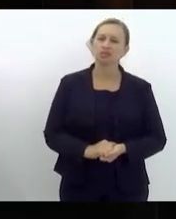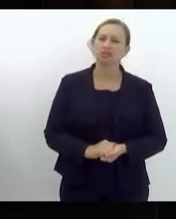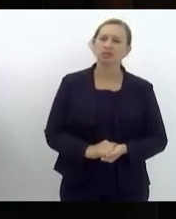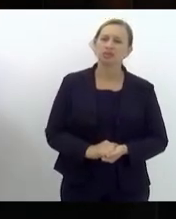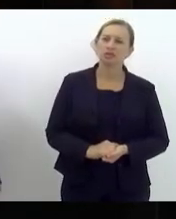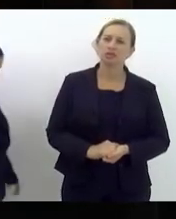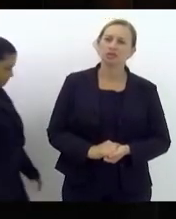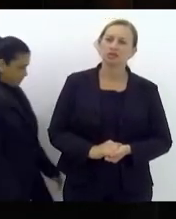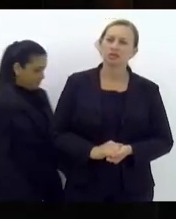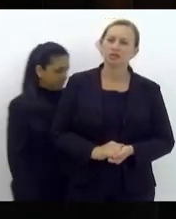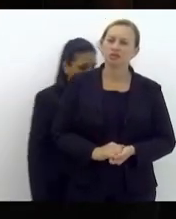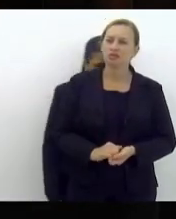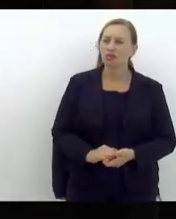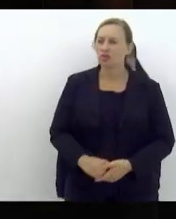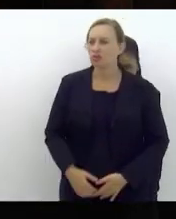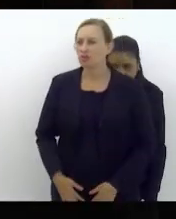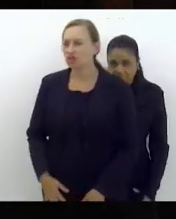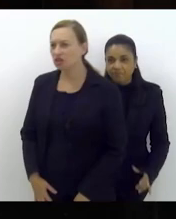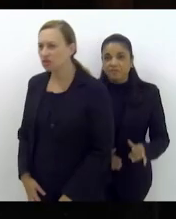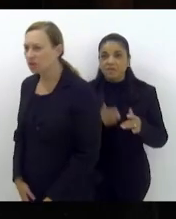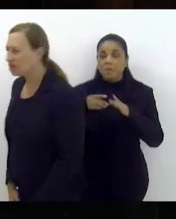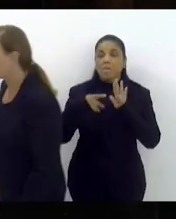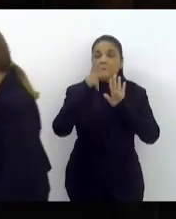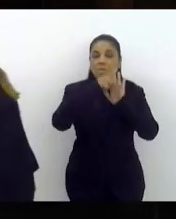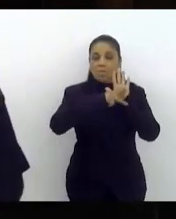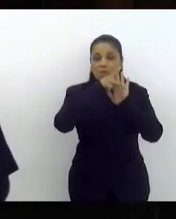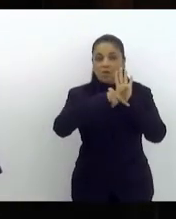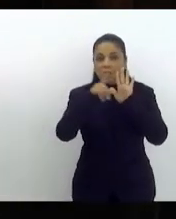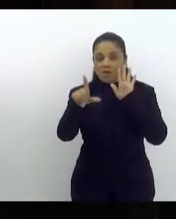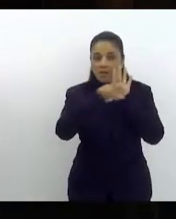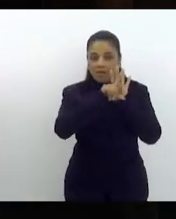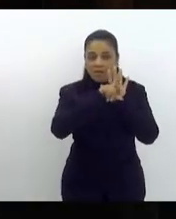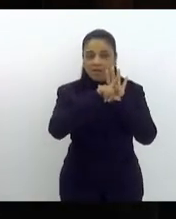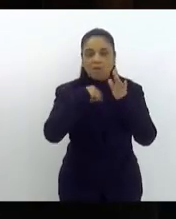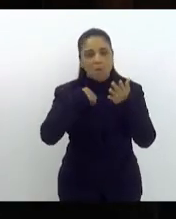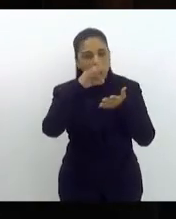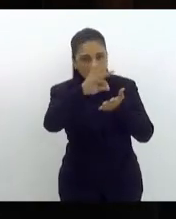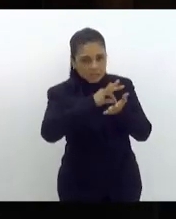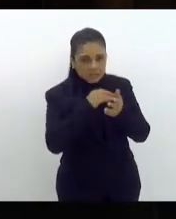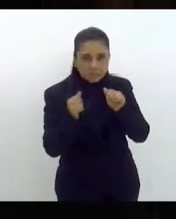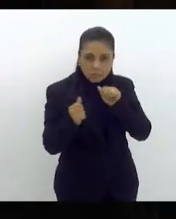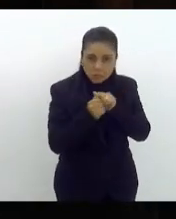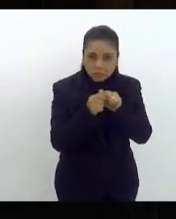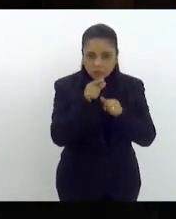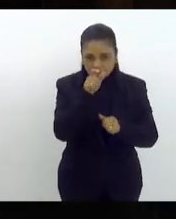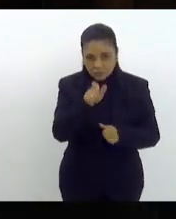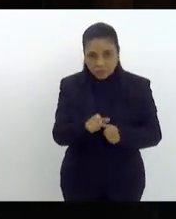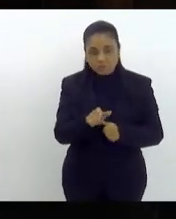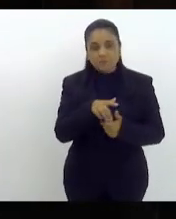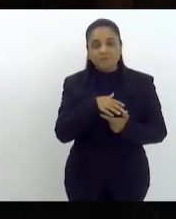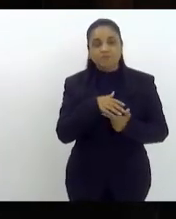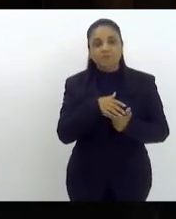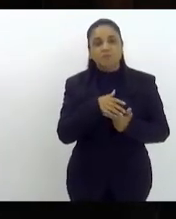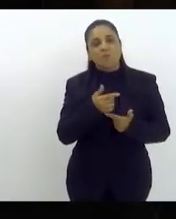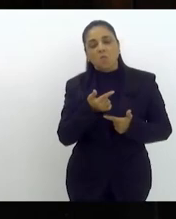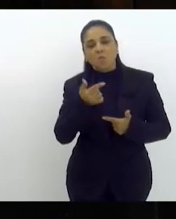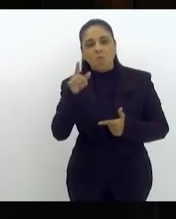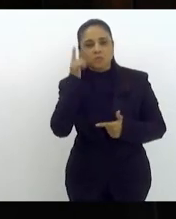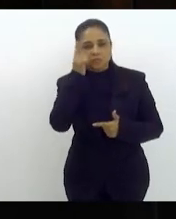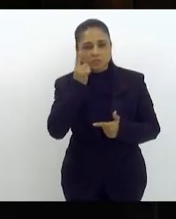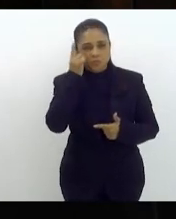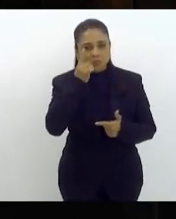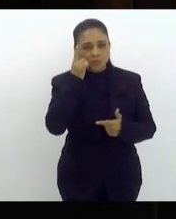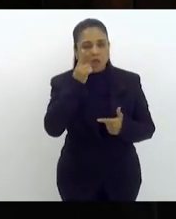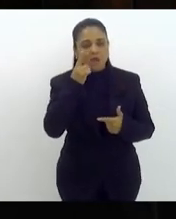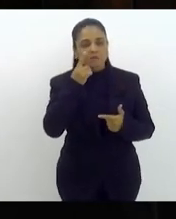de uma proposição de vossa excelência um projeto de lei que eu tive a honra de assinar com excelência também a outros deputados que